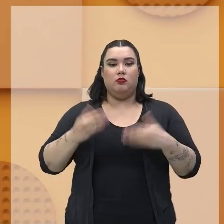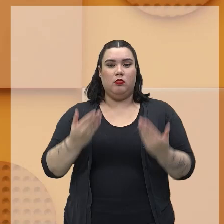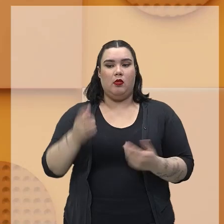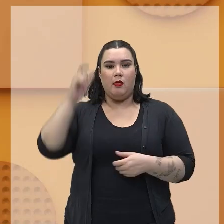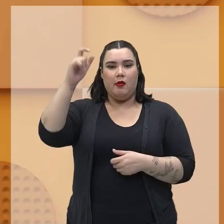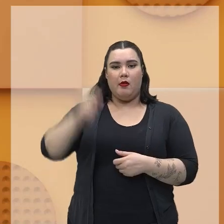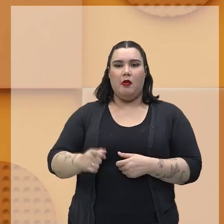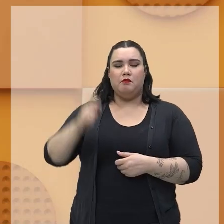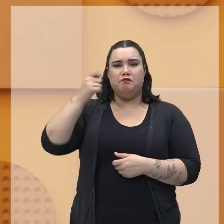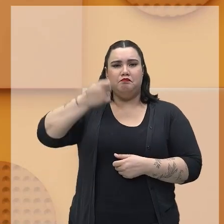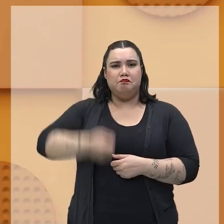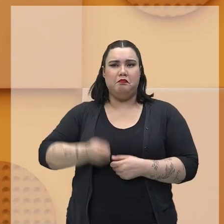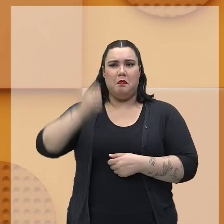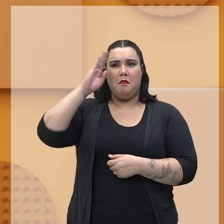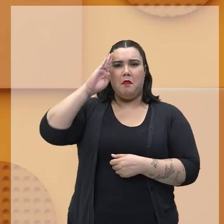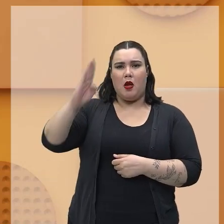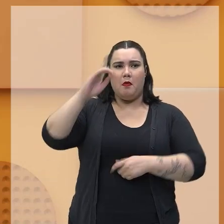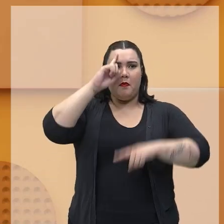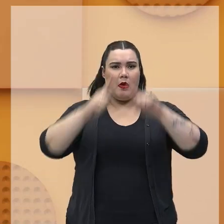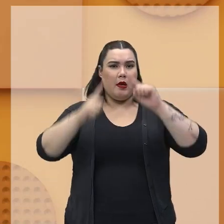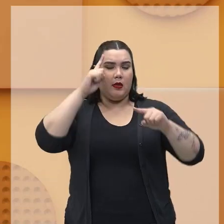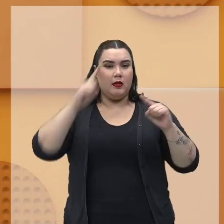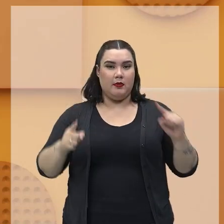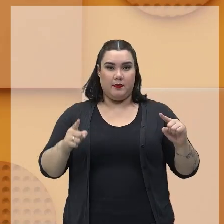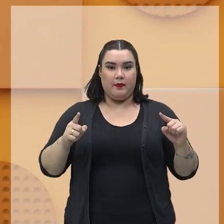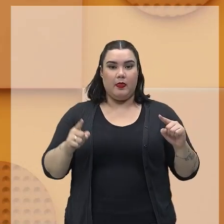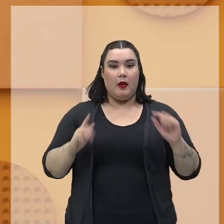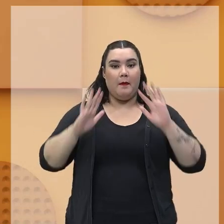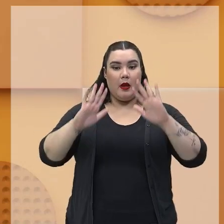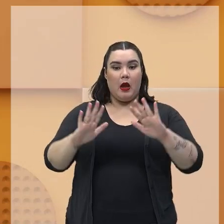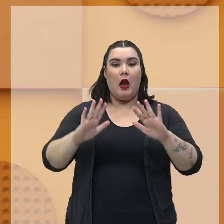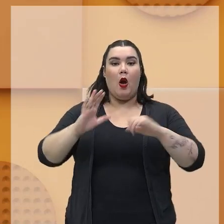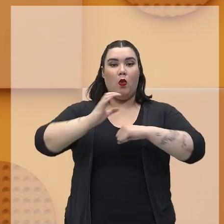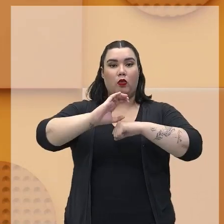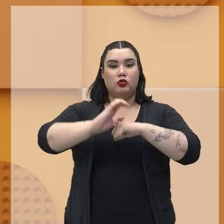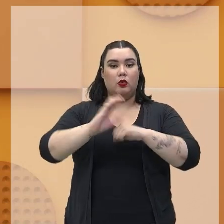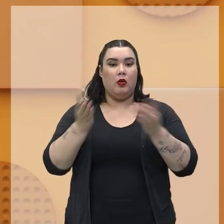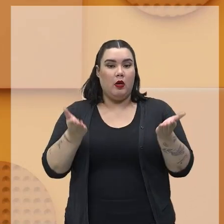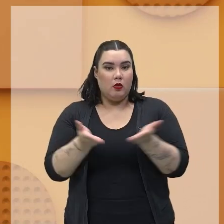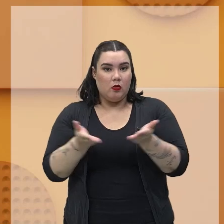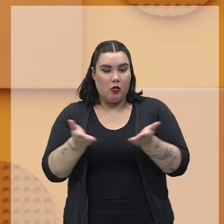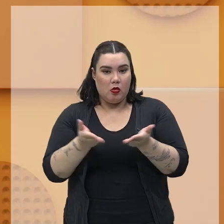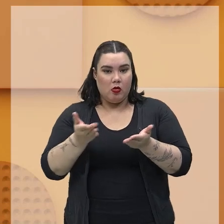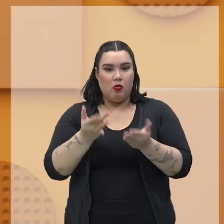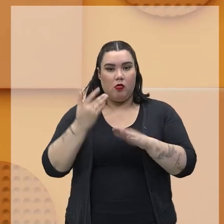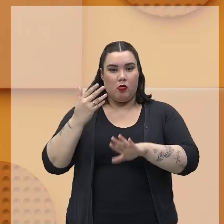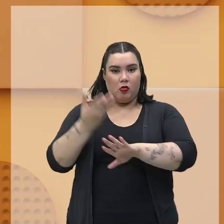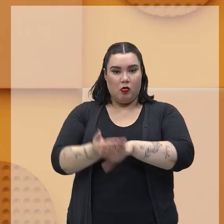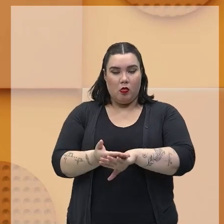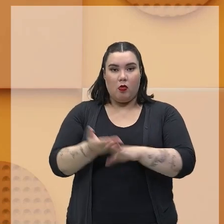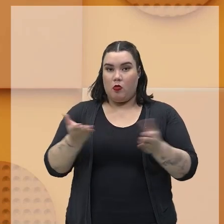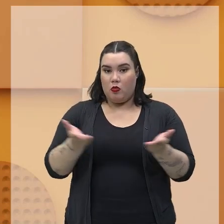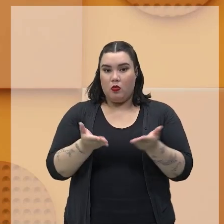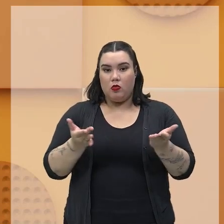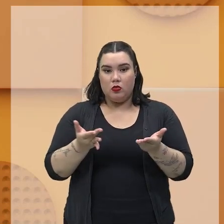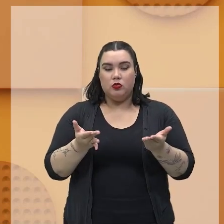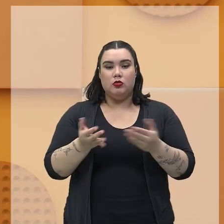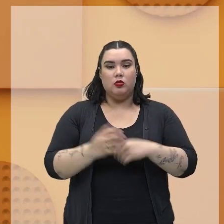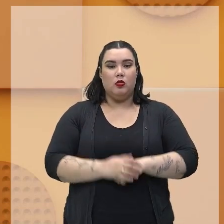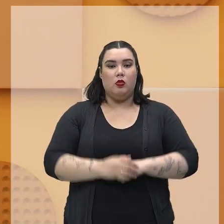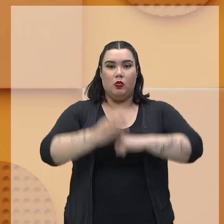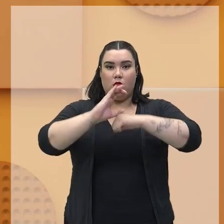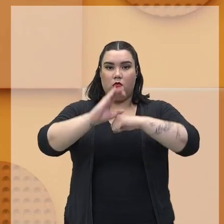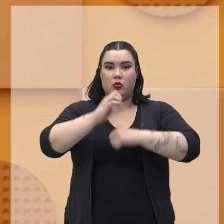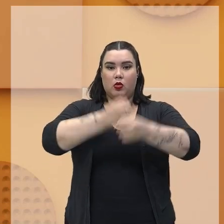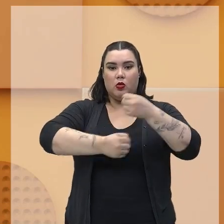como um ditador. No caso da nossa Constituição, a Constituição que a gente está em vigor atualmente, a Constituição